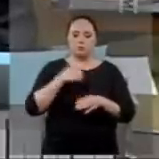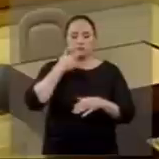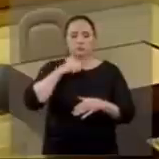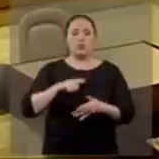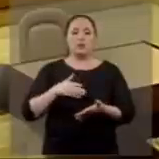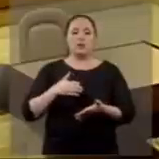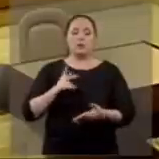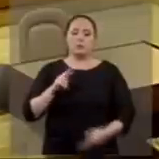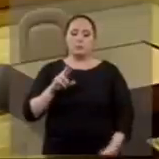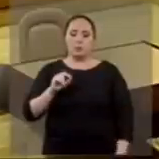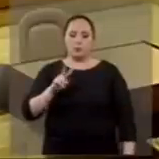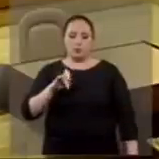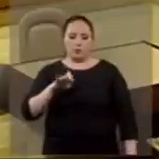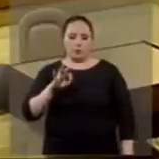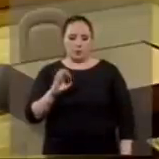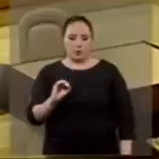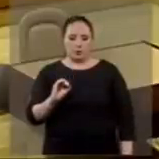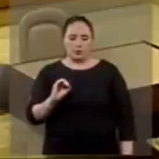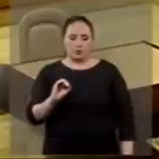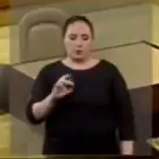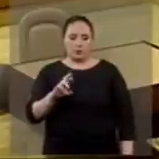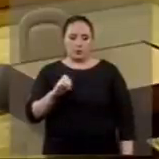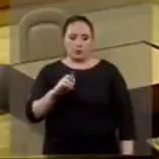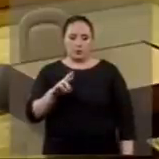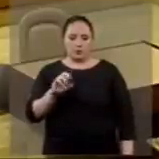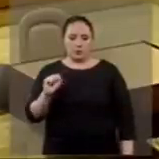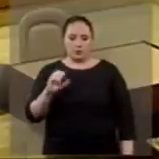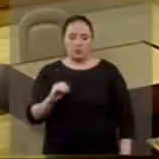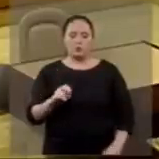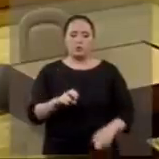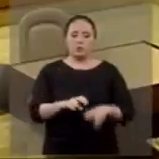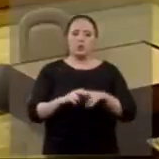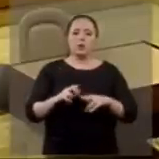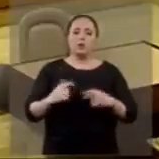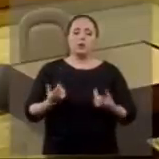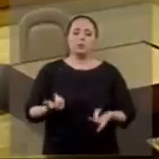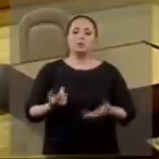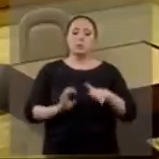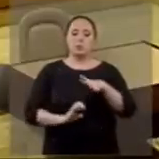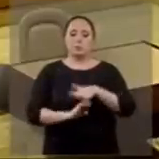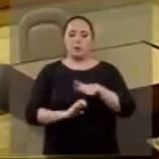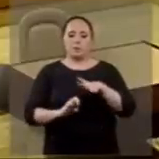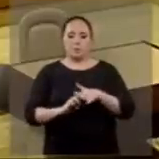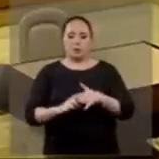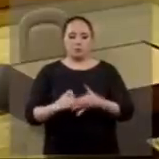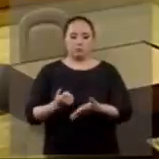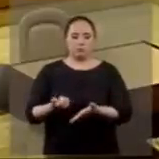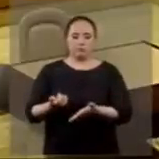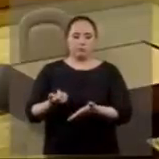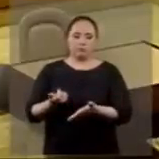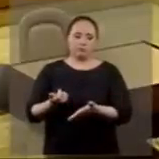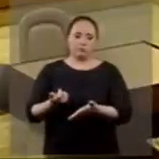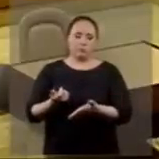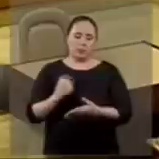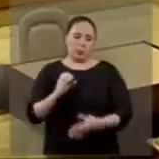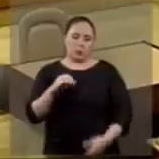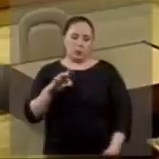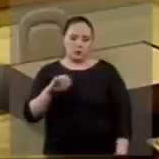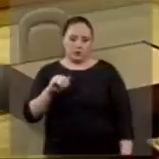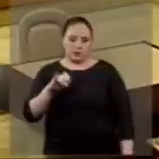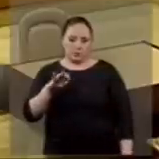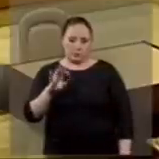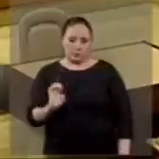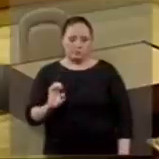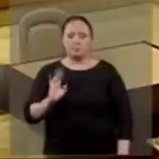provimento a um recurso extraordinário interposto por uma determinada empresa contribuinte. E, é claro,